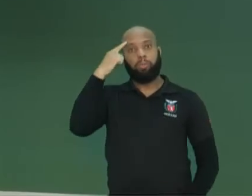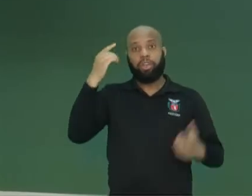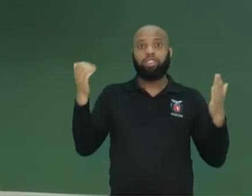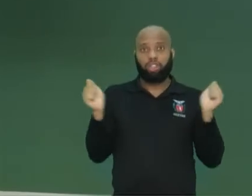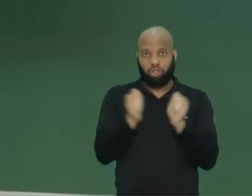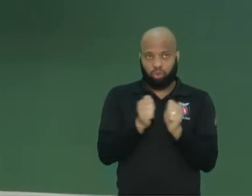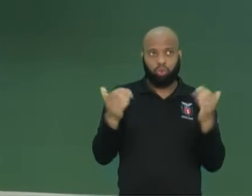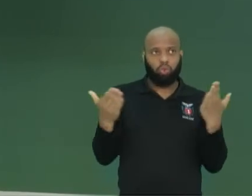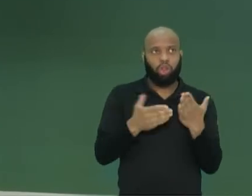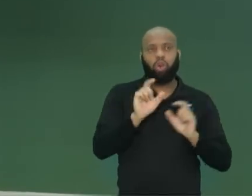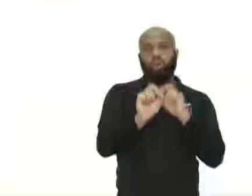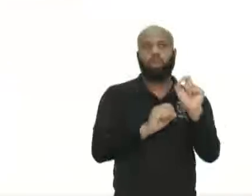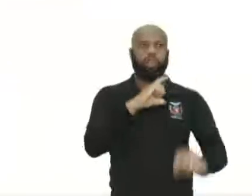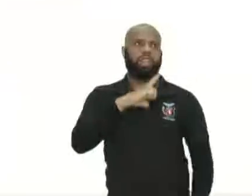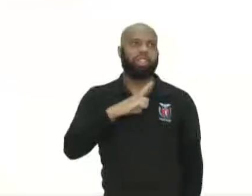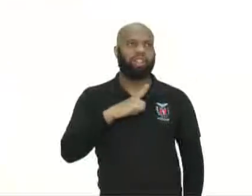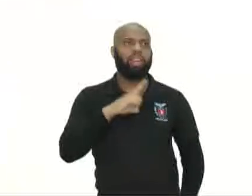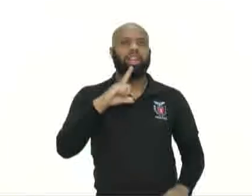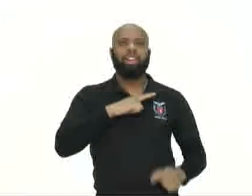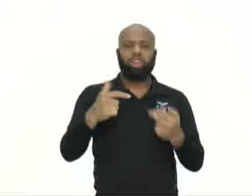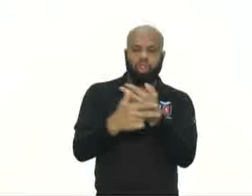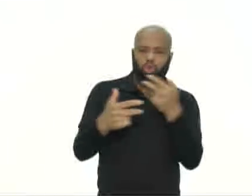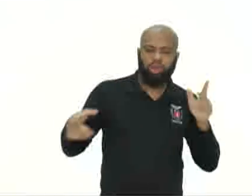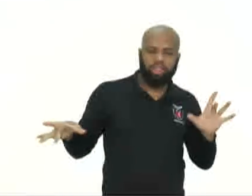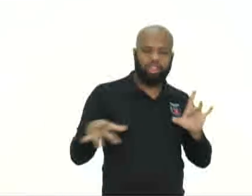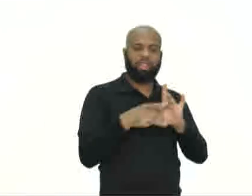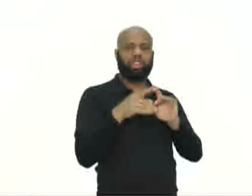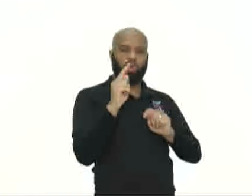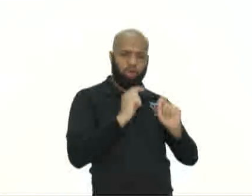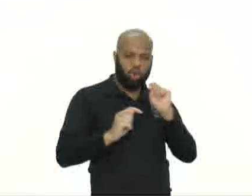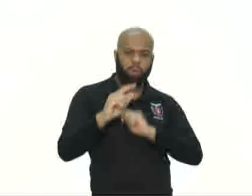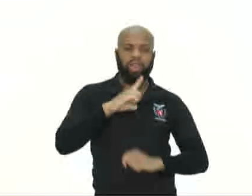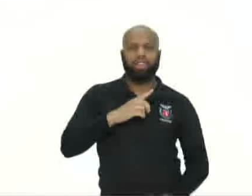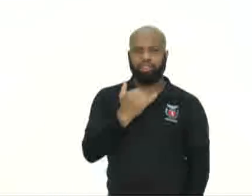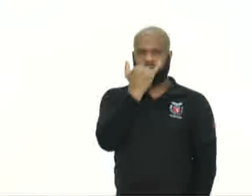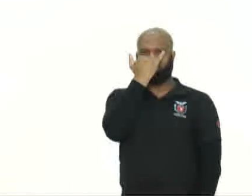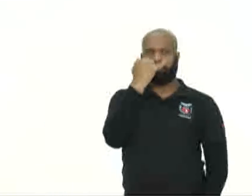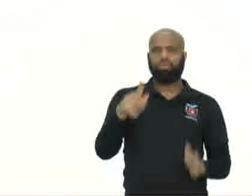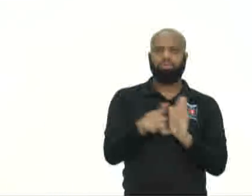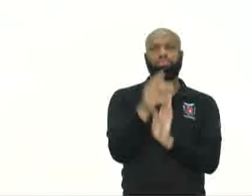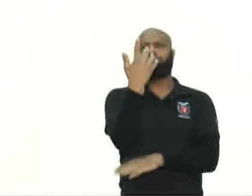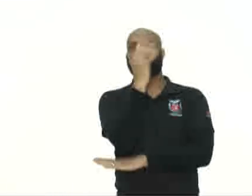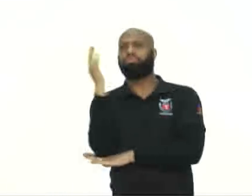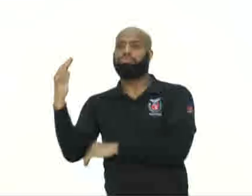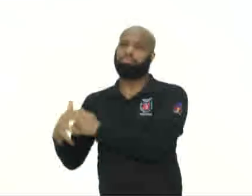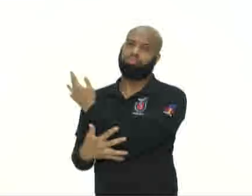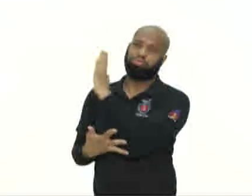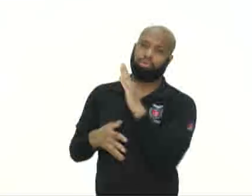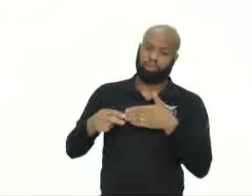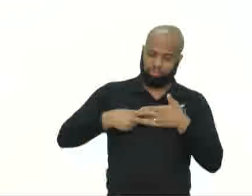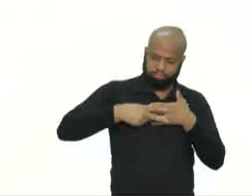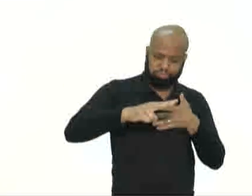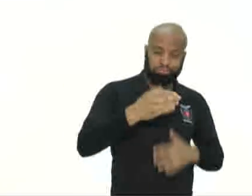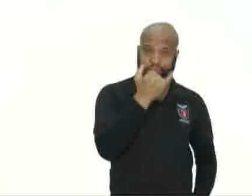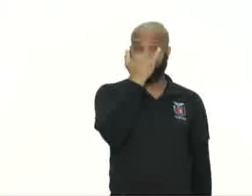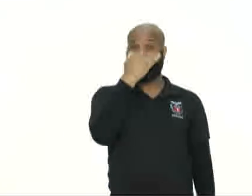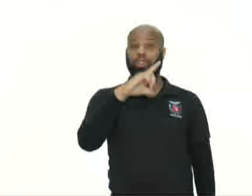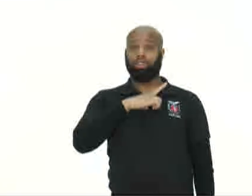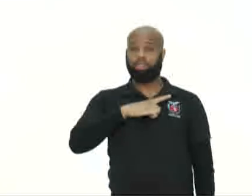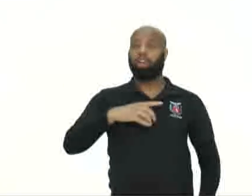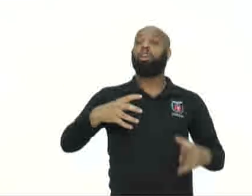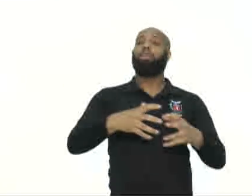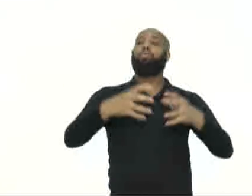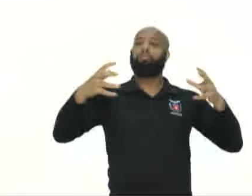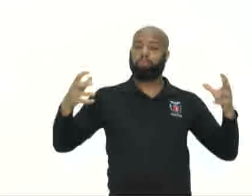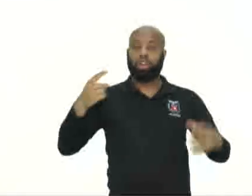lá, o que nós vamos ter? Atividades econômicas causam impactos ambientais de grandes proporções. Nós vimos 2